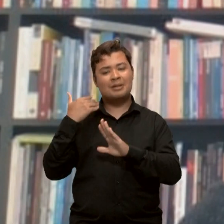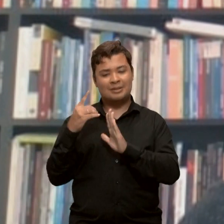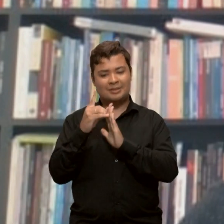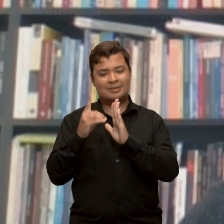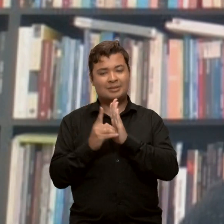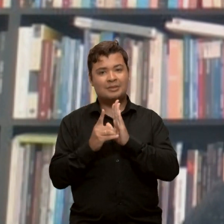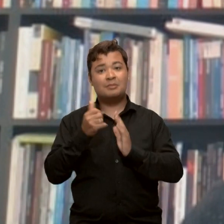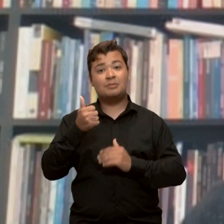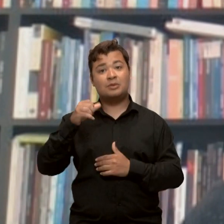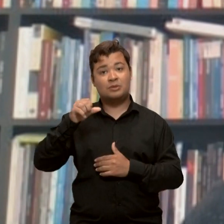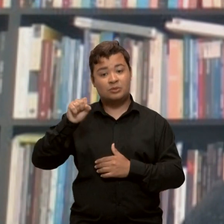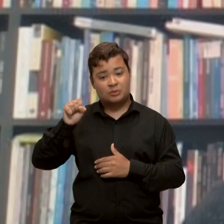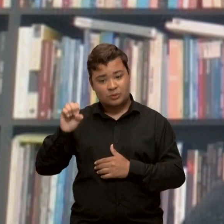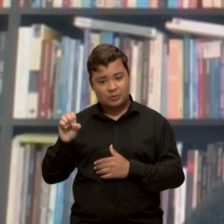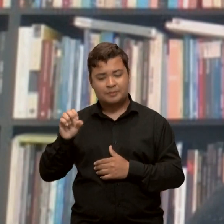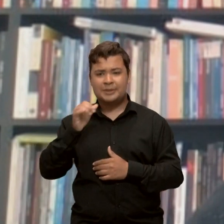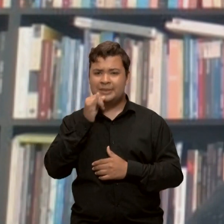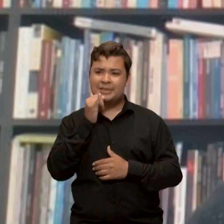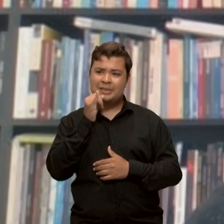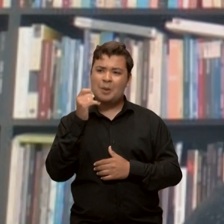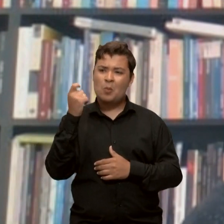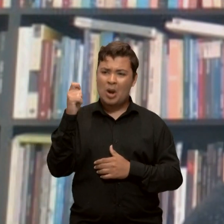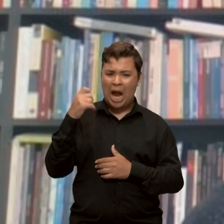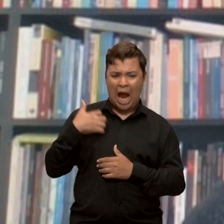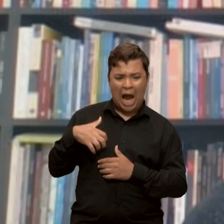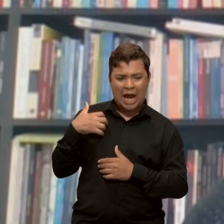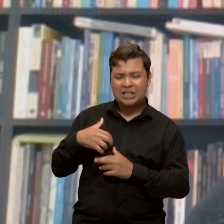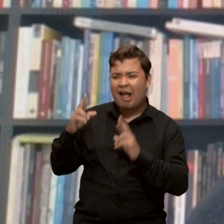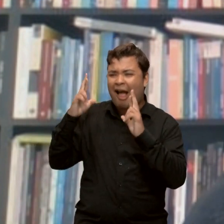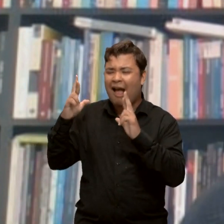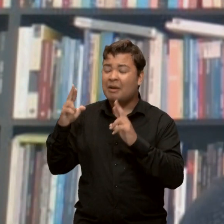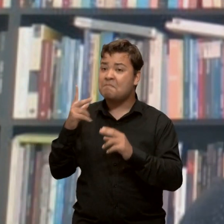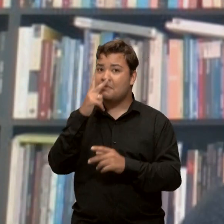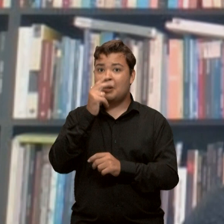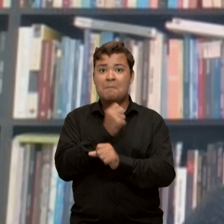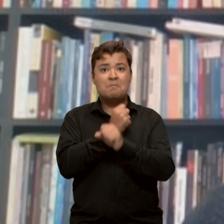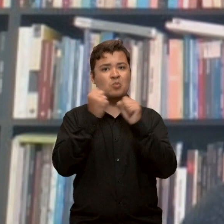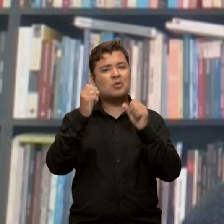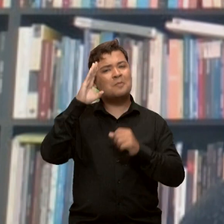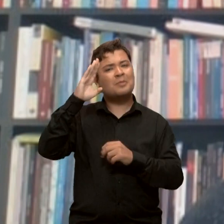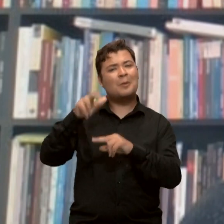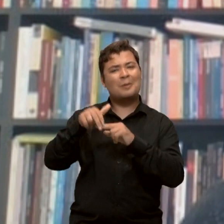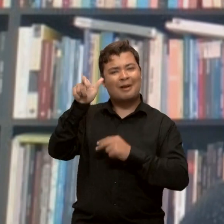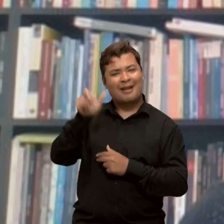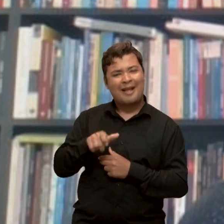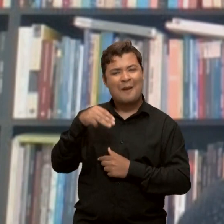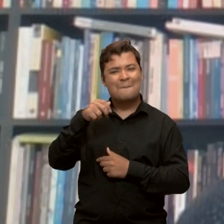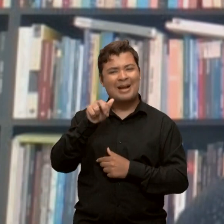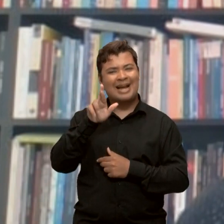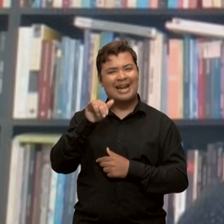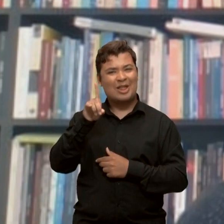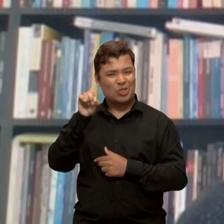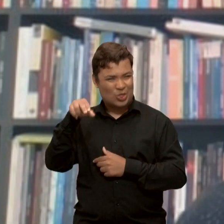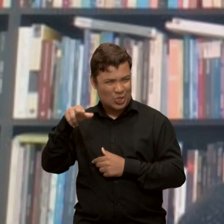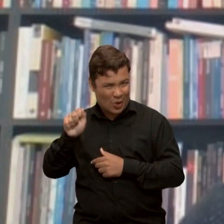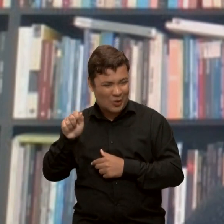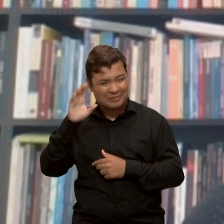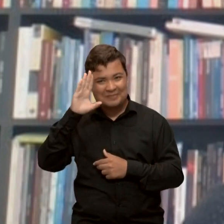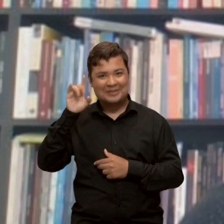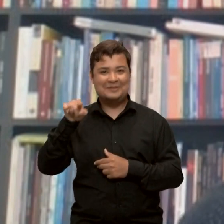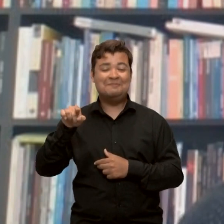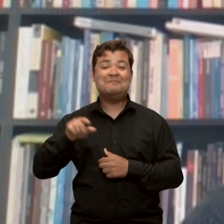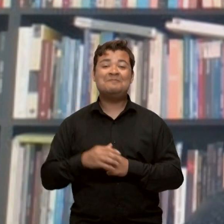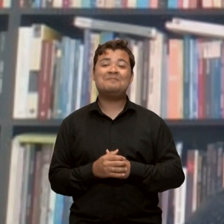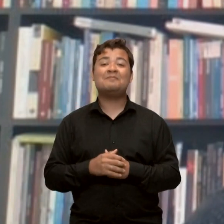praticamente impossível torcer para a Argentina devido à grande rivalidade, principalmente com Maradona, etc. Mas hoje não, né? Hoje muitos